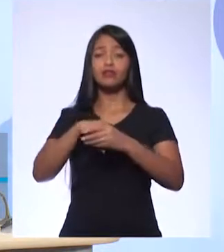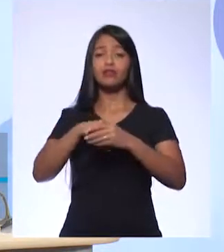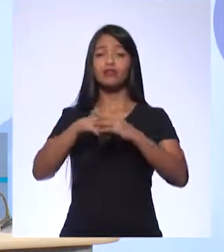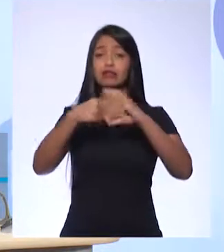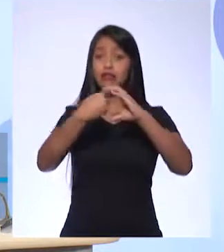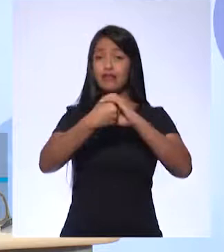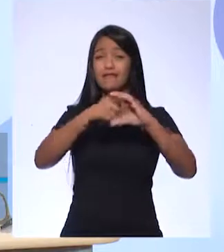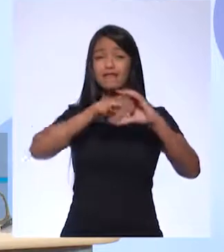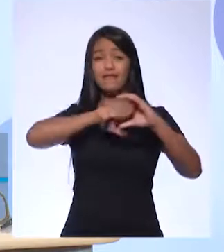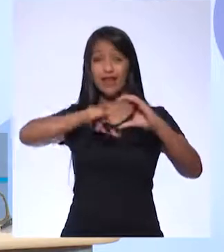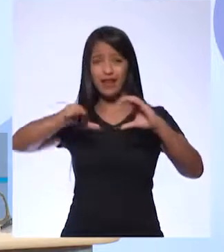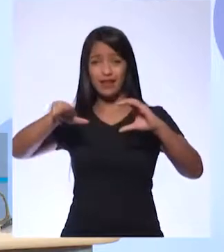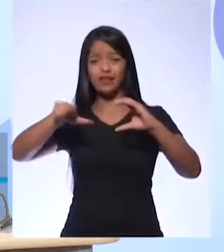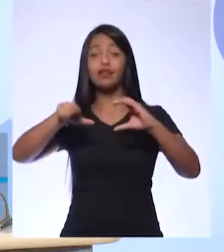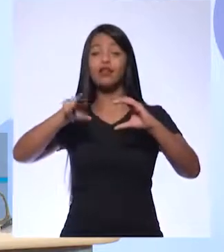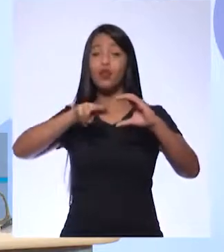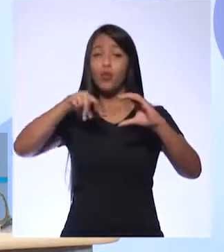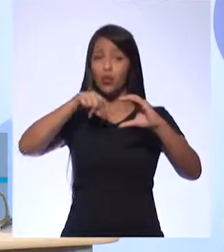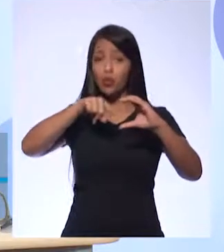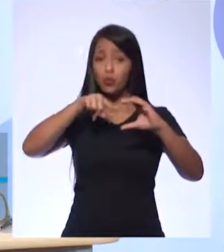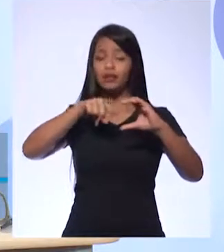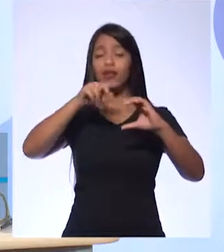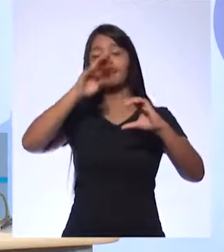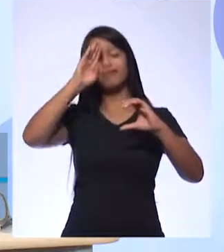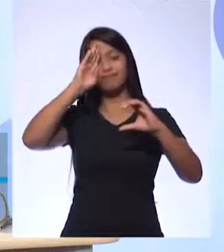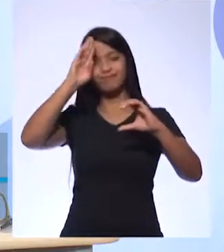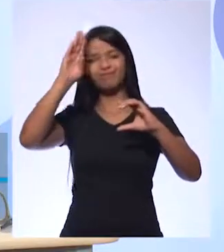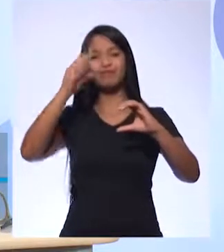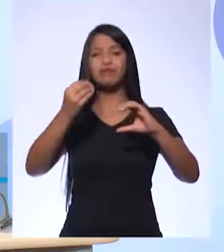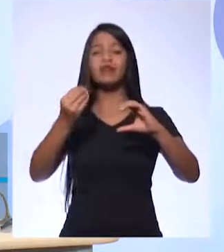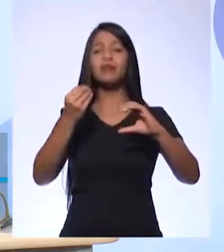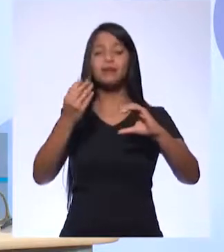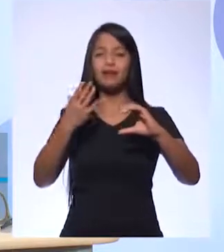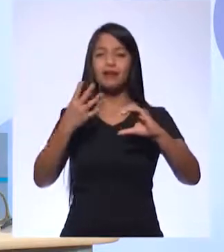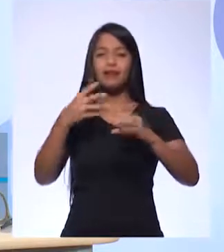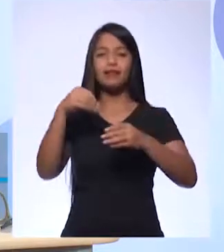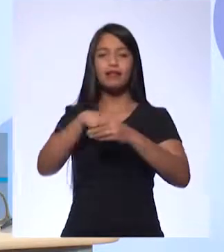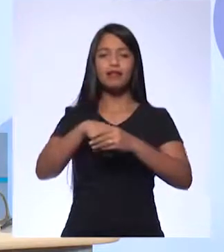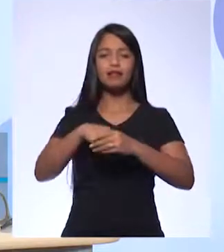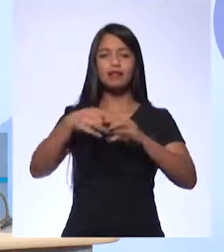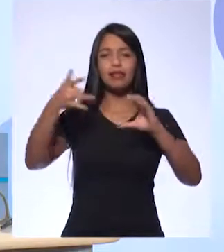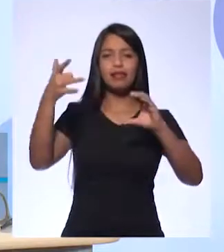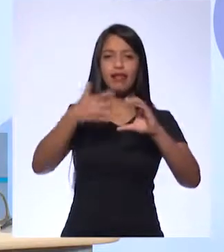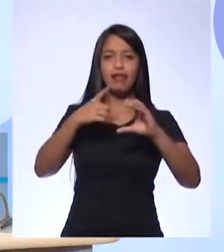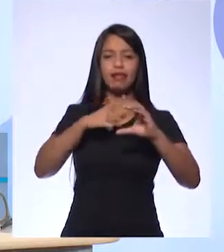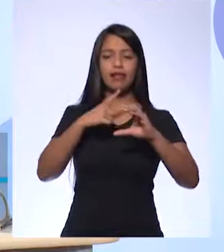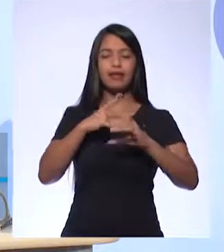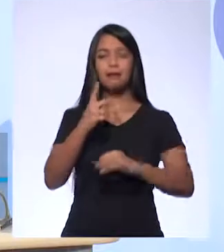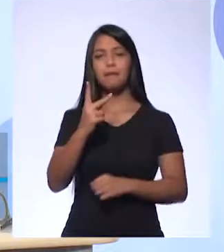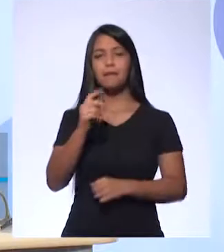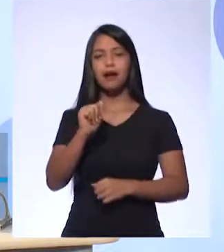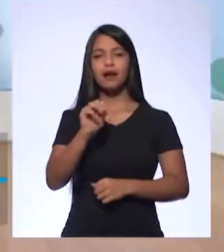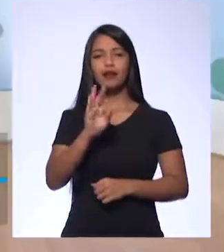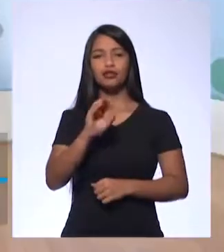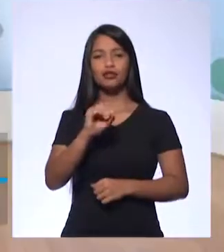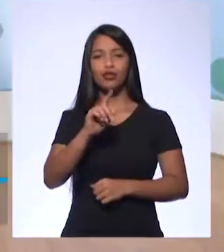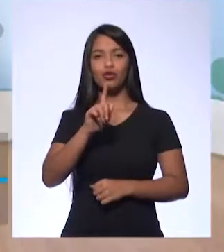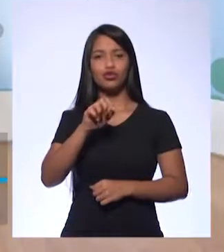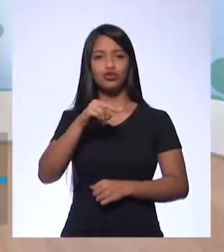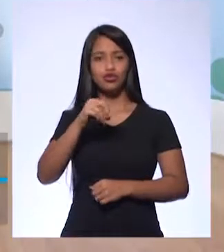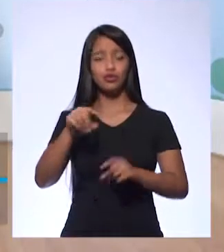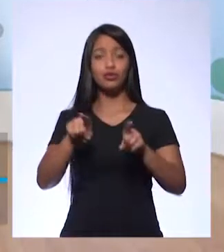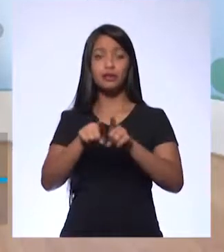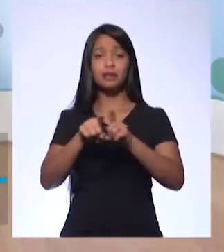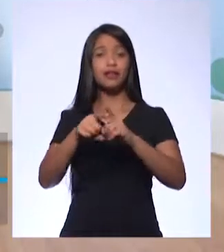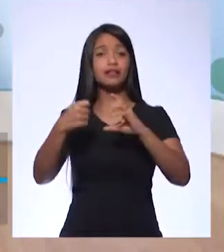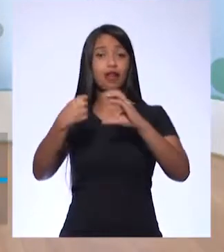um dos principais mecanismos usados para remover patógenos e restos celulares. Nossa Senhora. Essa